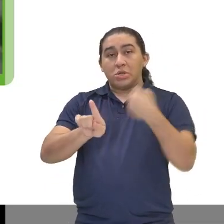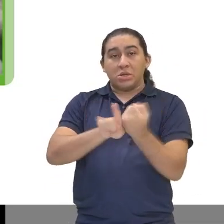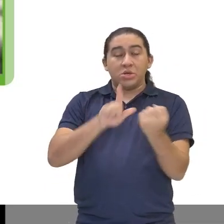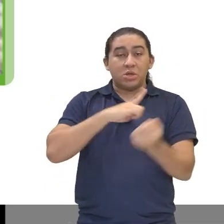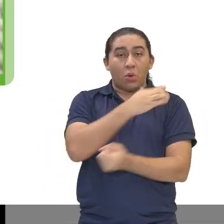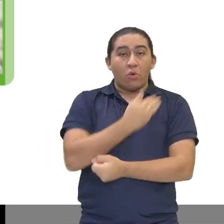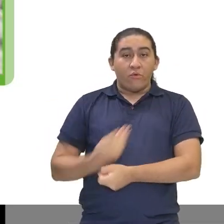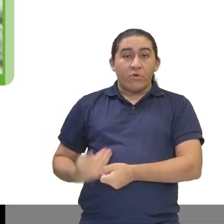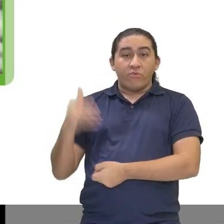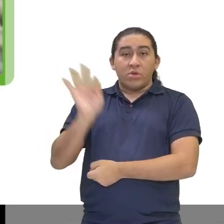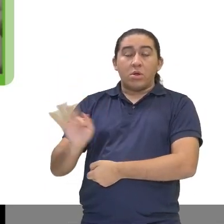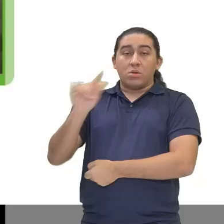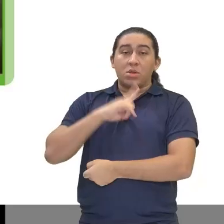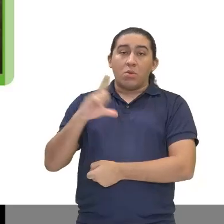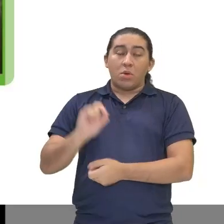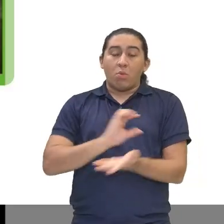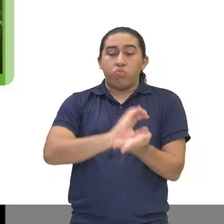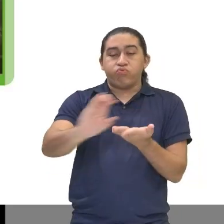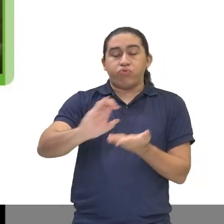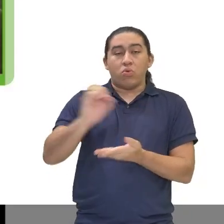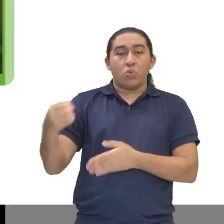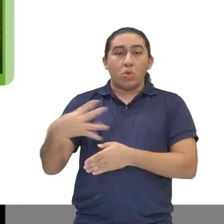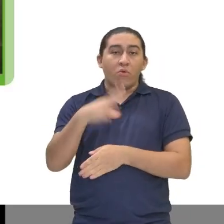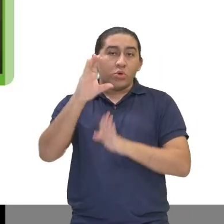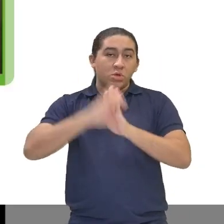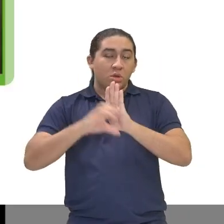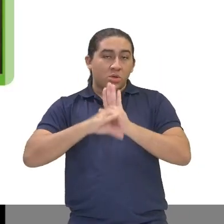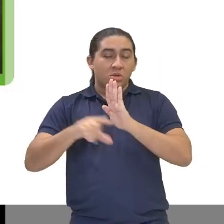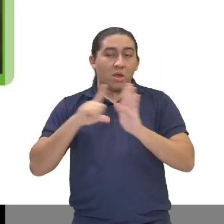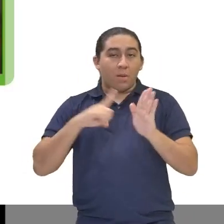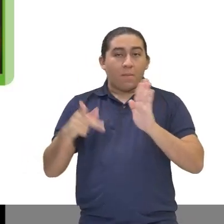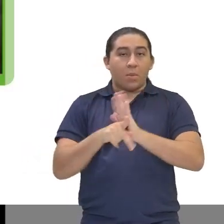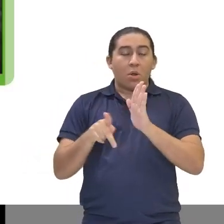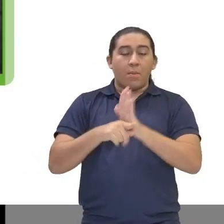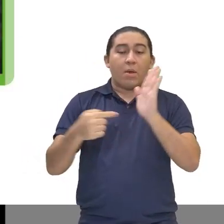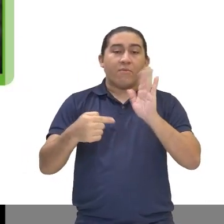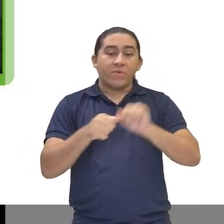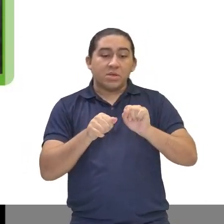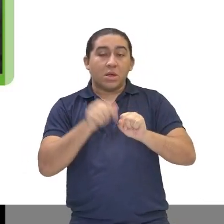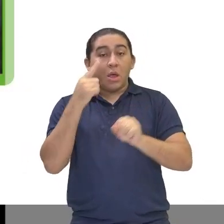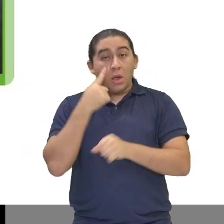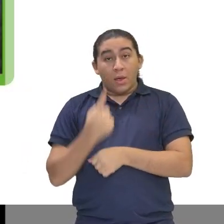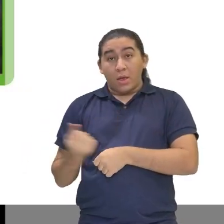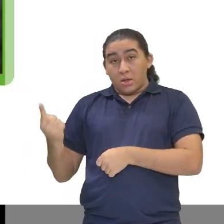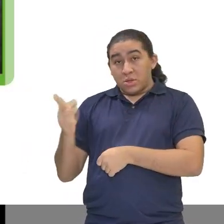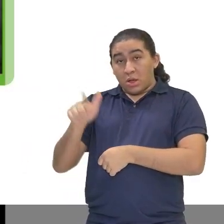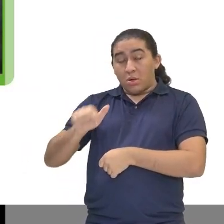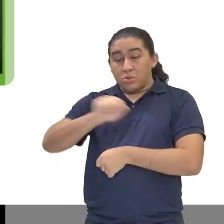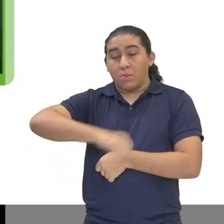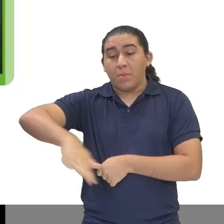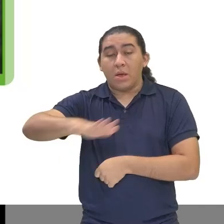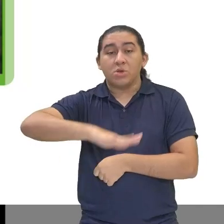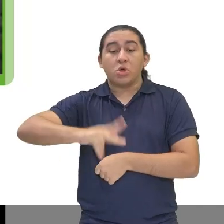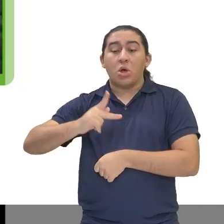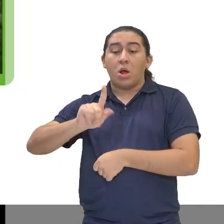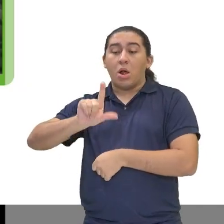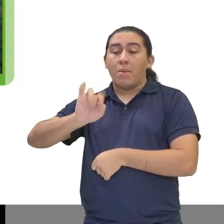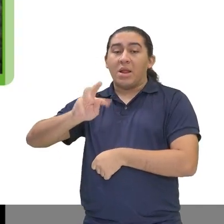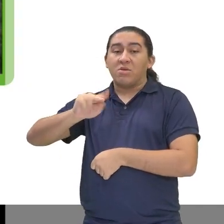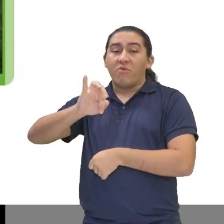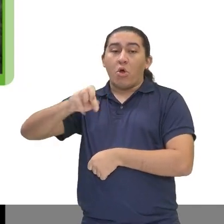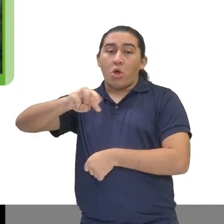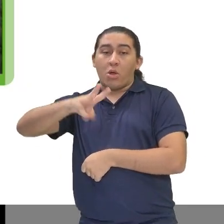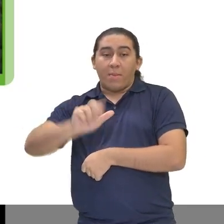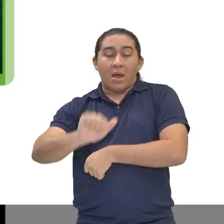está investindo em um novo conceito de construção e operação de hidrelétricas, que são as usinas-plataforma. Elas são inspiradas no modelo